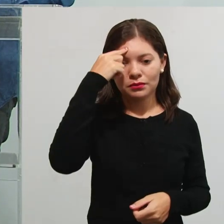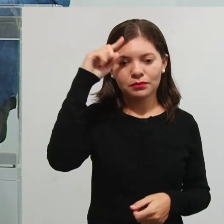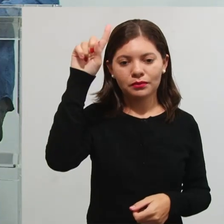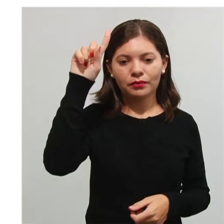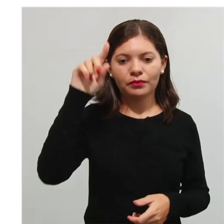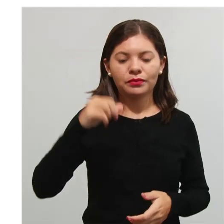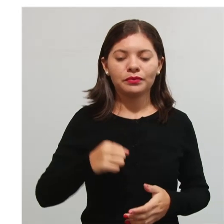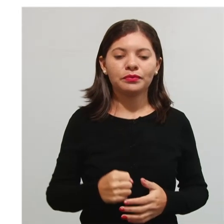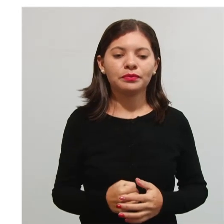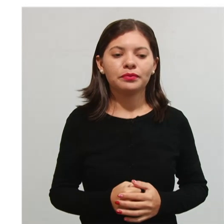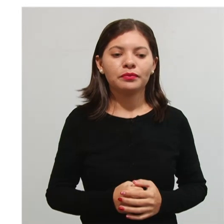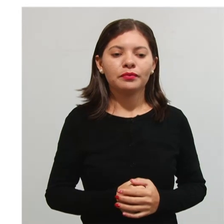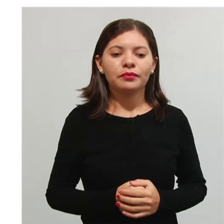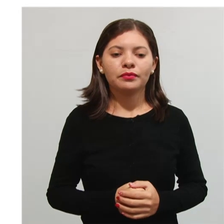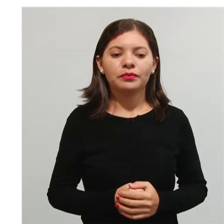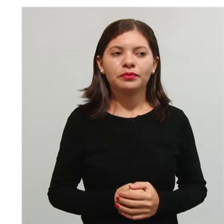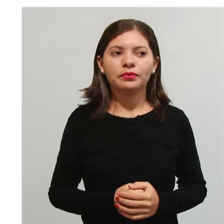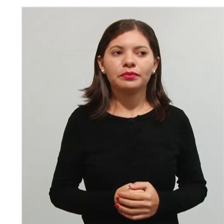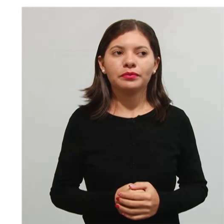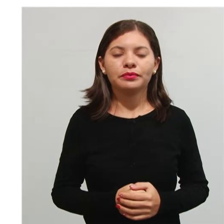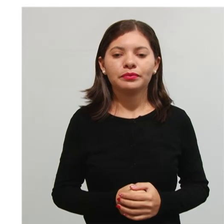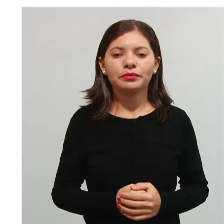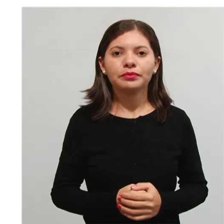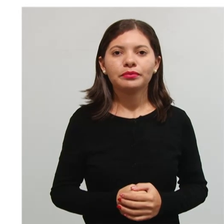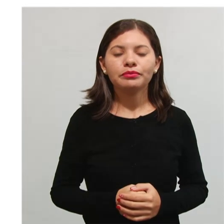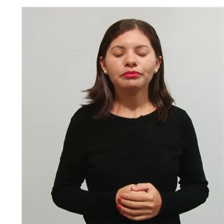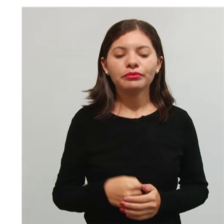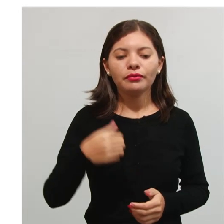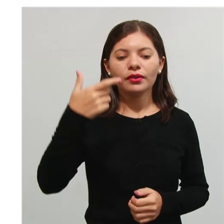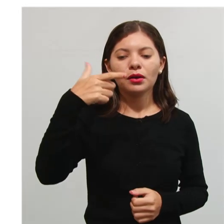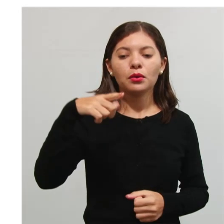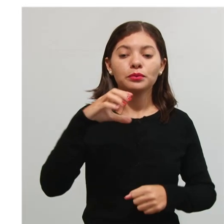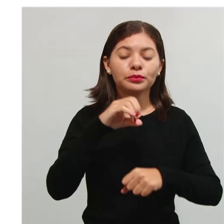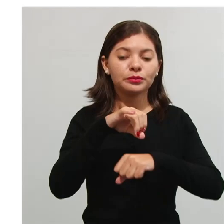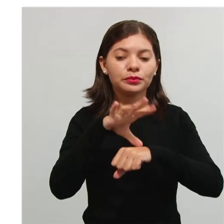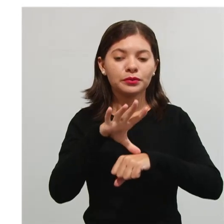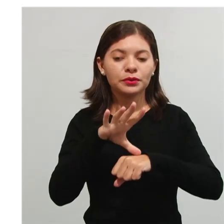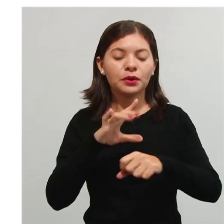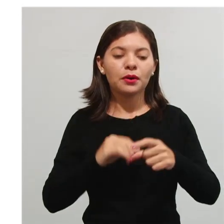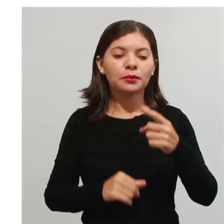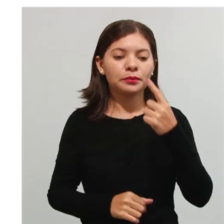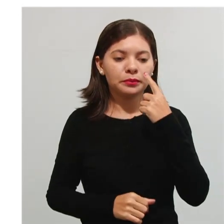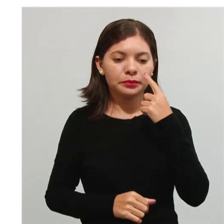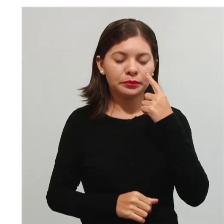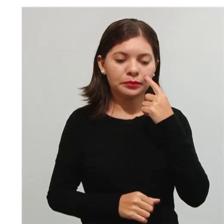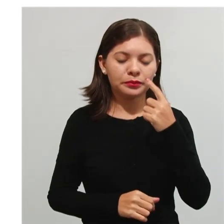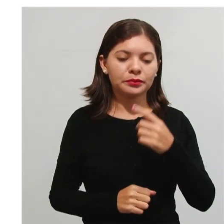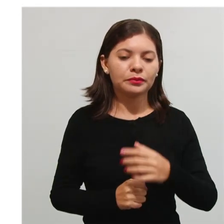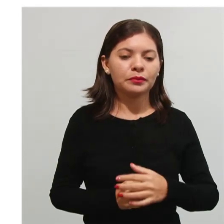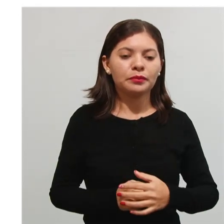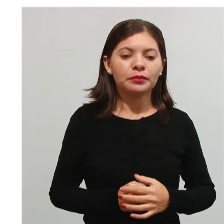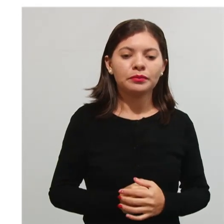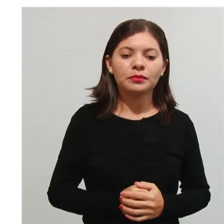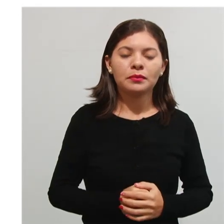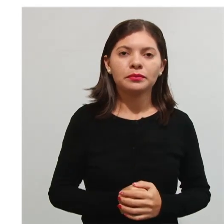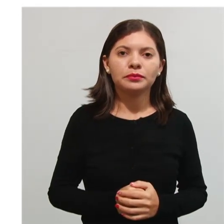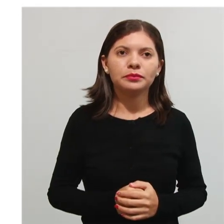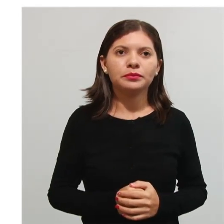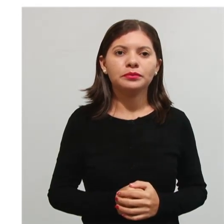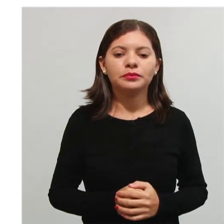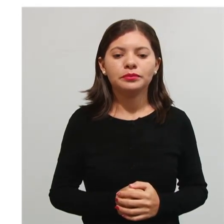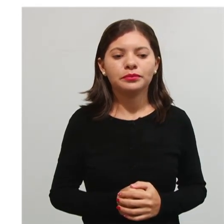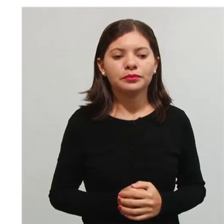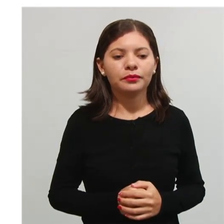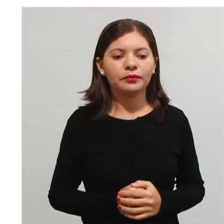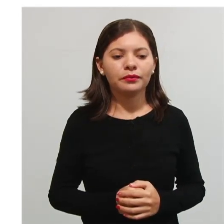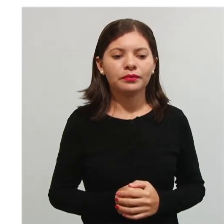só, continuando aqui, outra dica importante é isso aqui, ó, o descontrole dos recursos